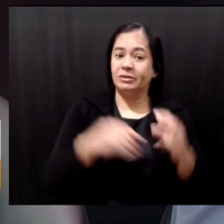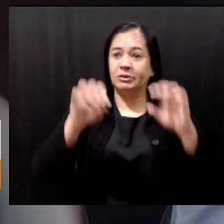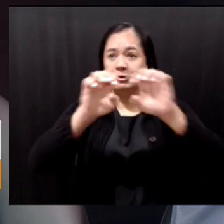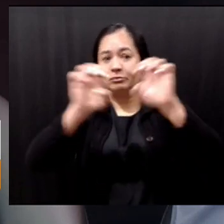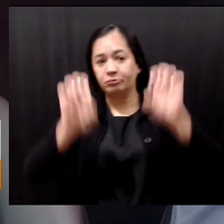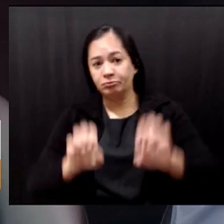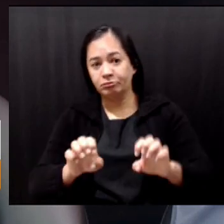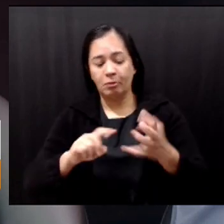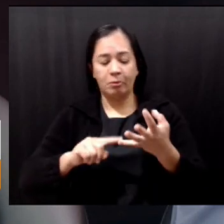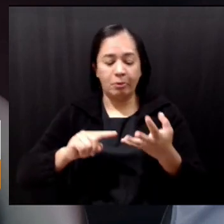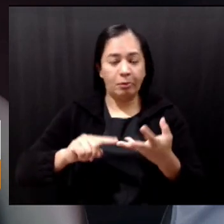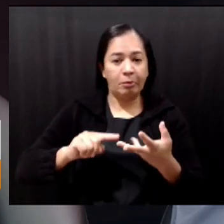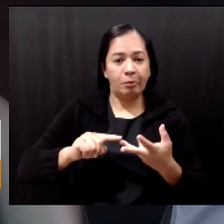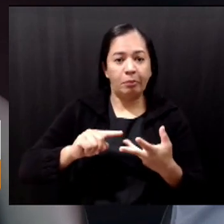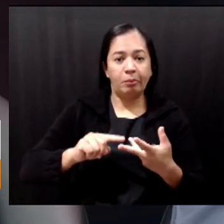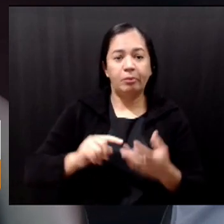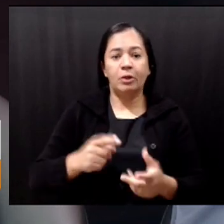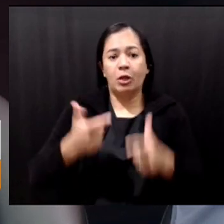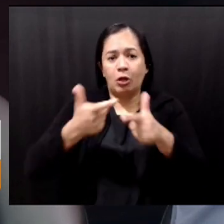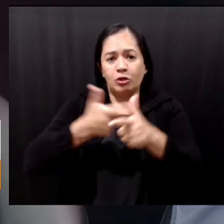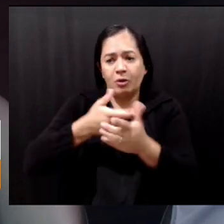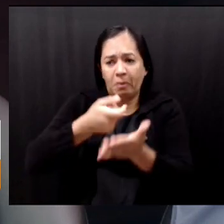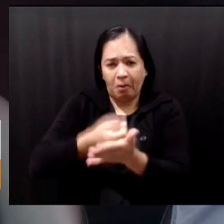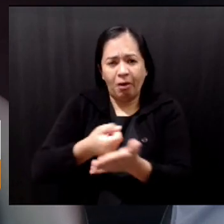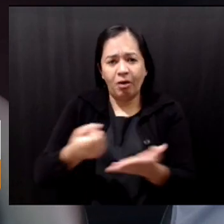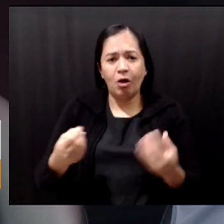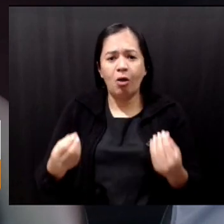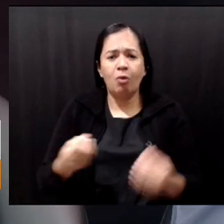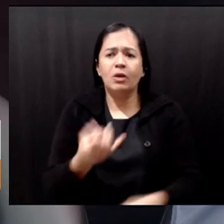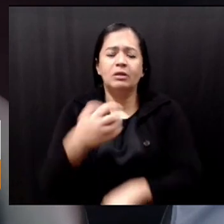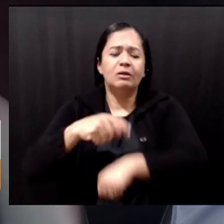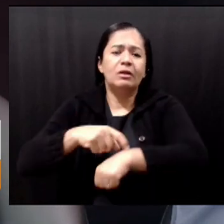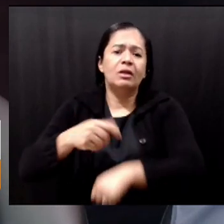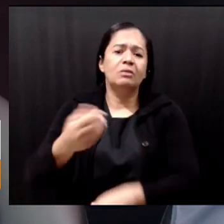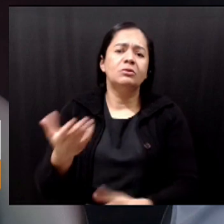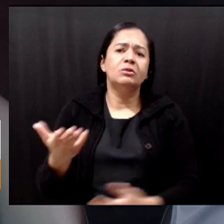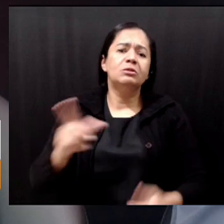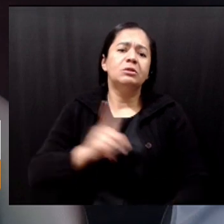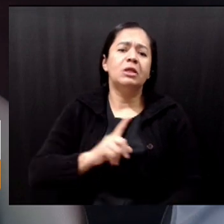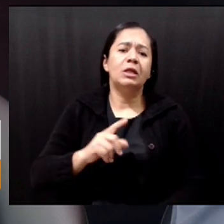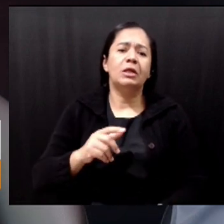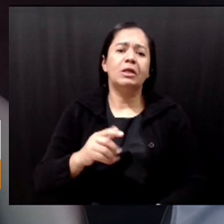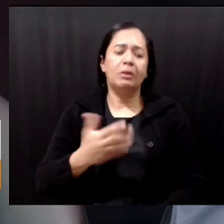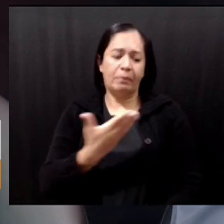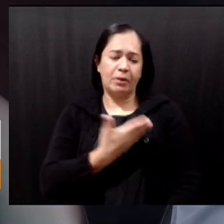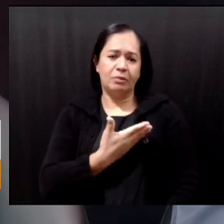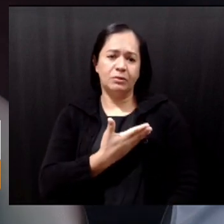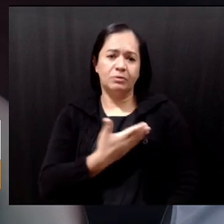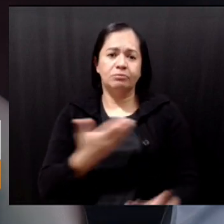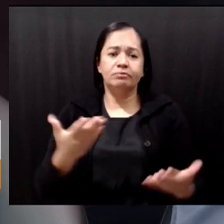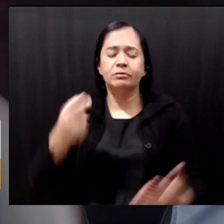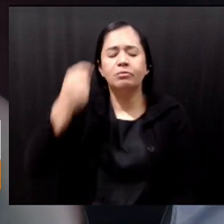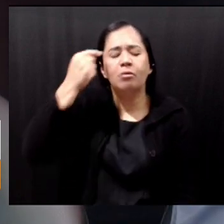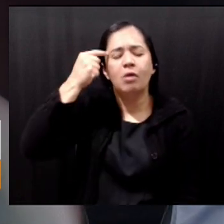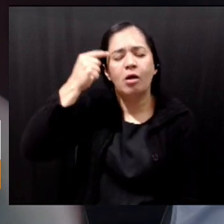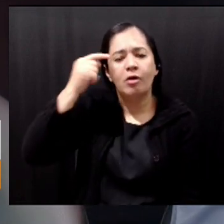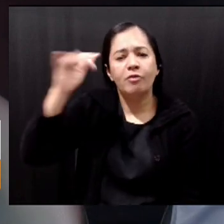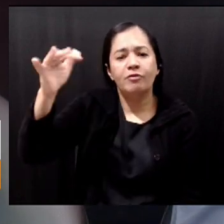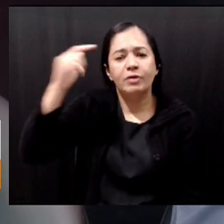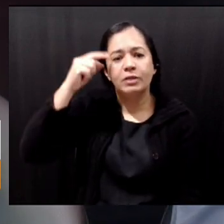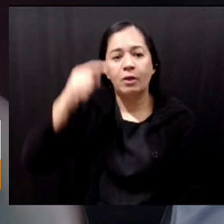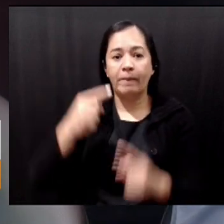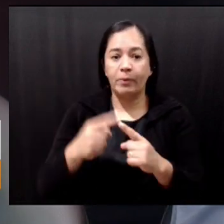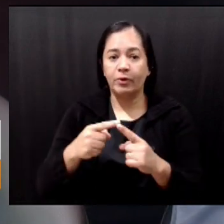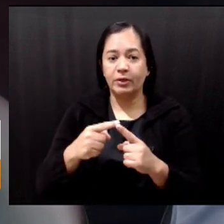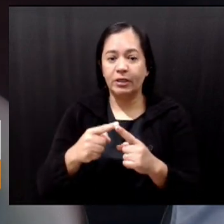a pagar, quanto tempo sobra para essa amizade? E aí eu acho que fica uma reflexão, né, porque se existe aí um ponto de baixa